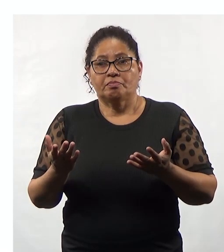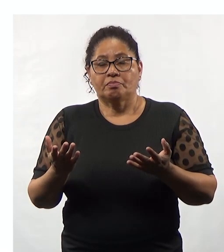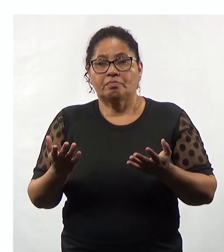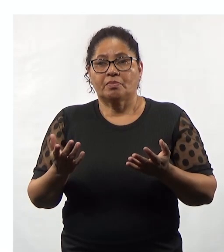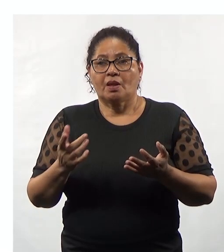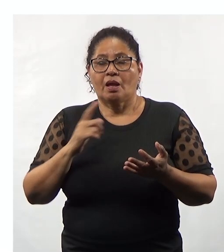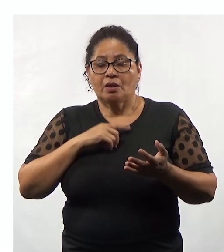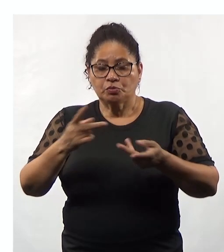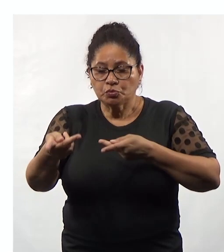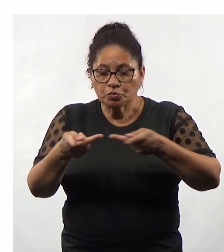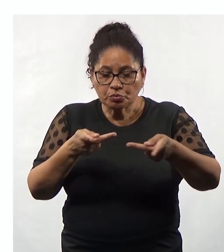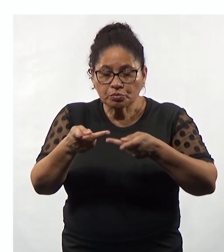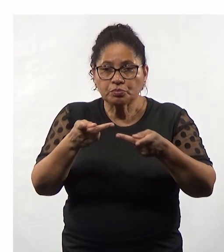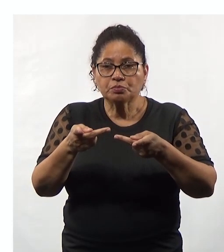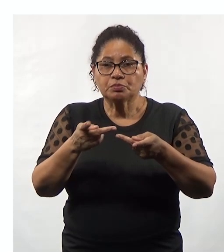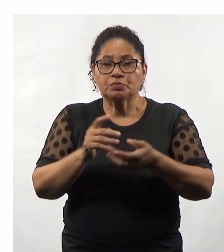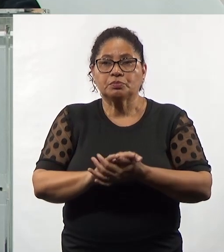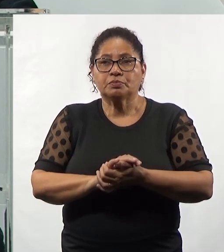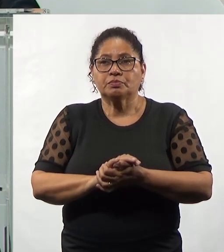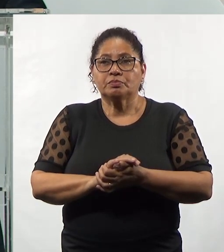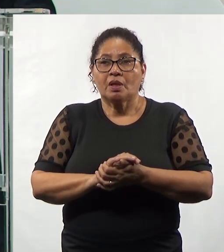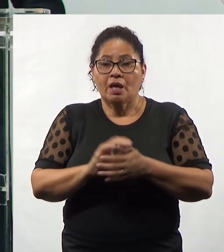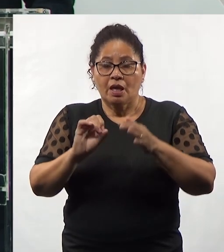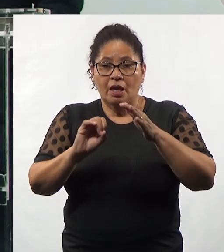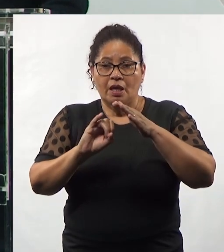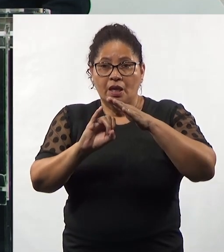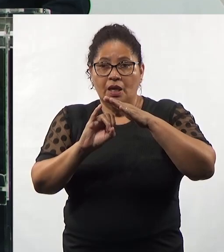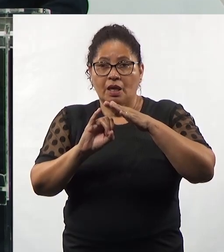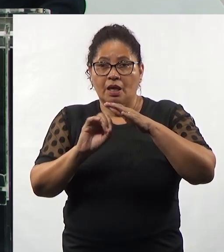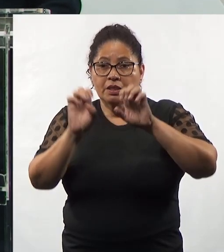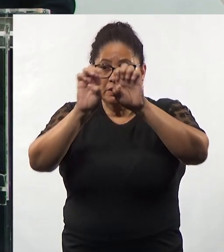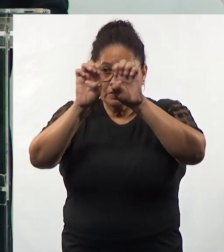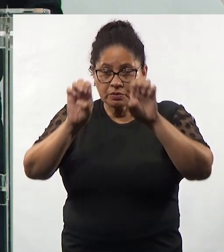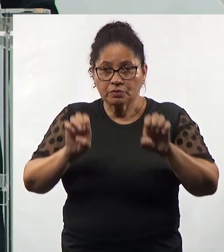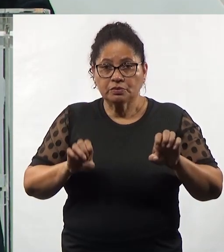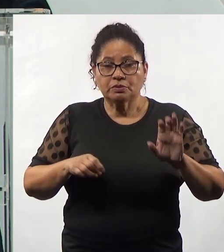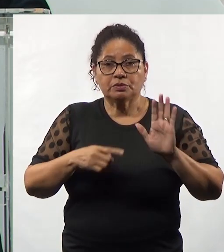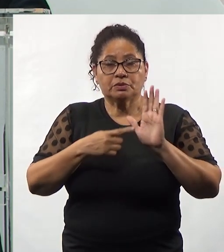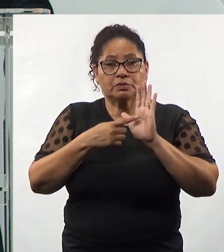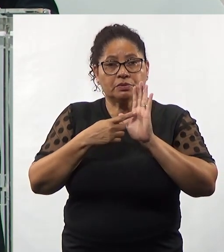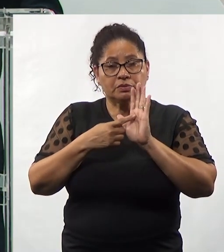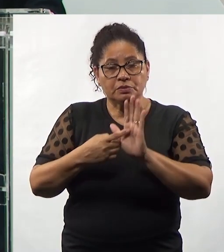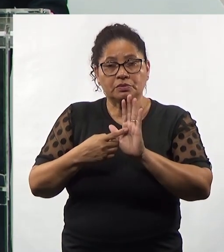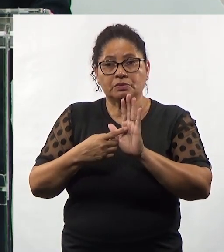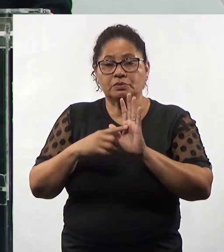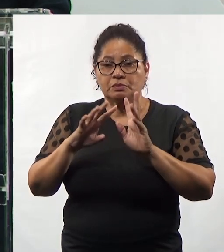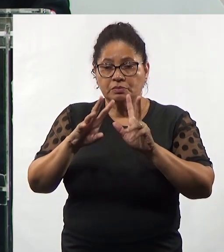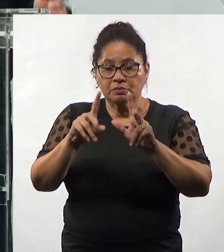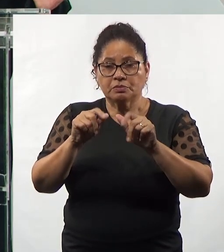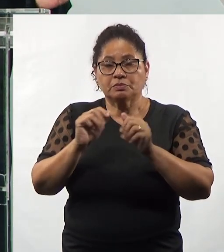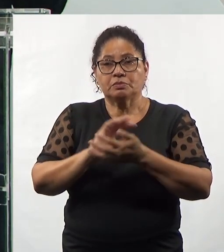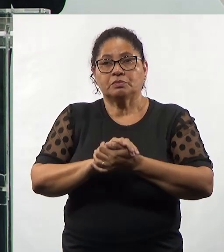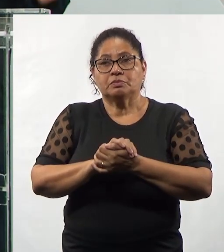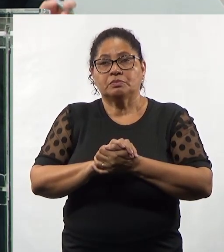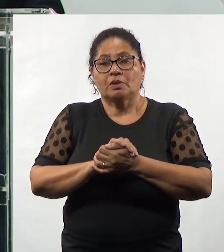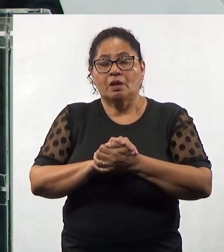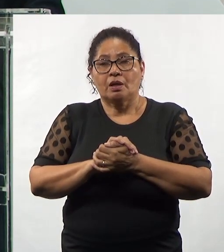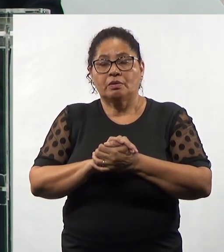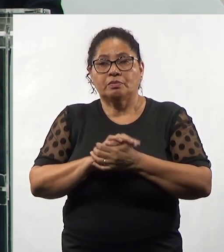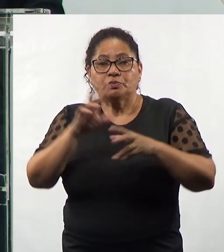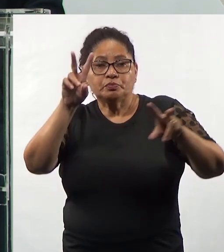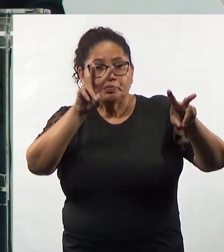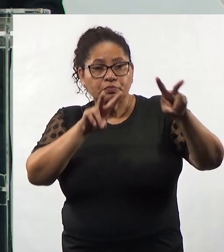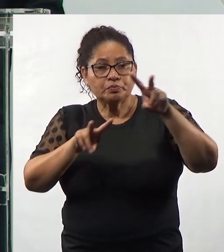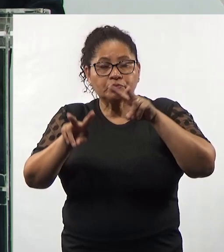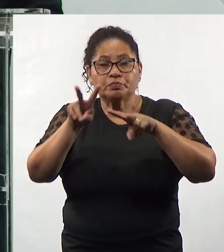termos de intenção de projeto. Essa estrutura que eu vou mostrar para vocês, né, ela também é possível de ser